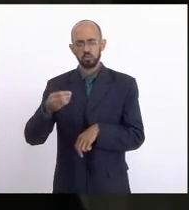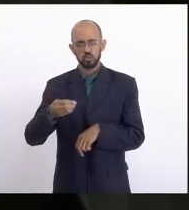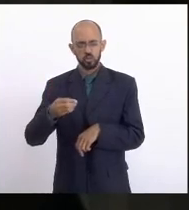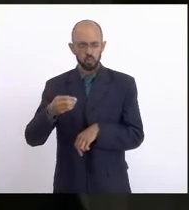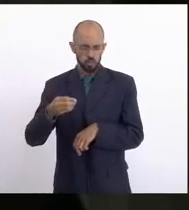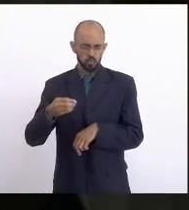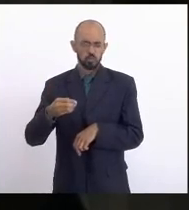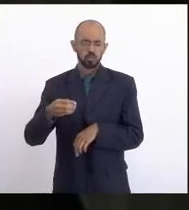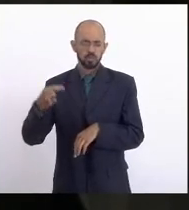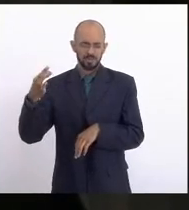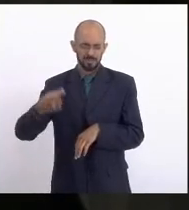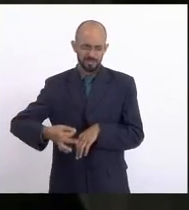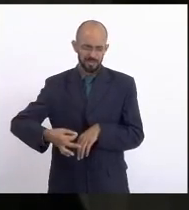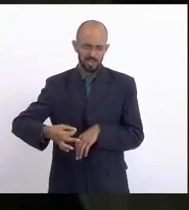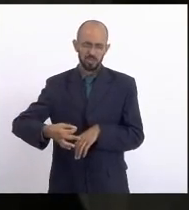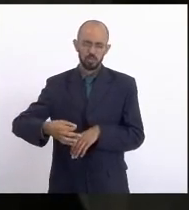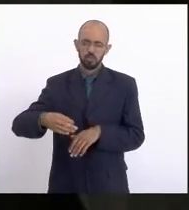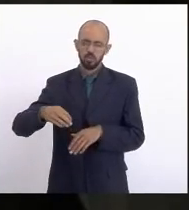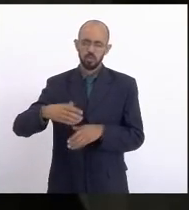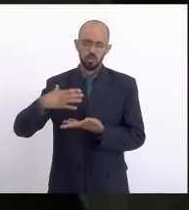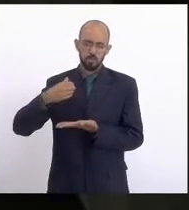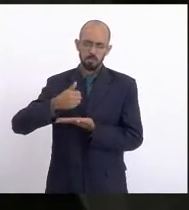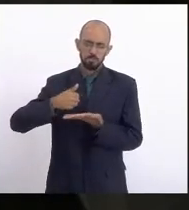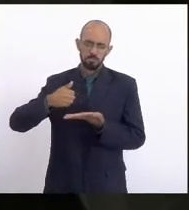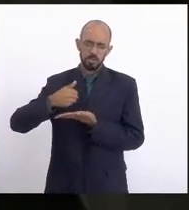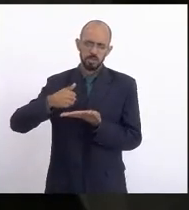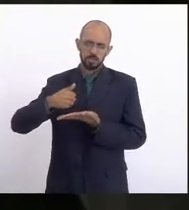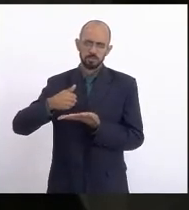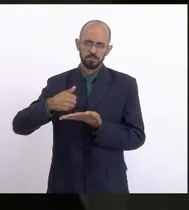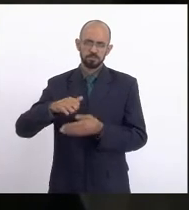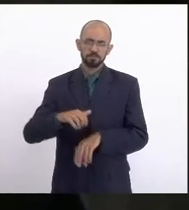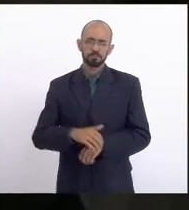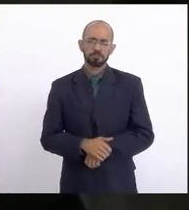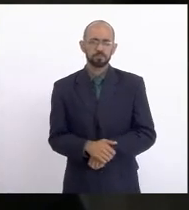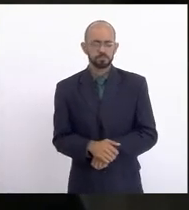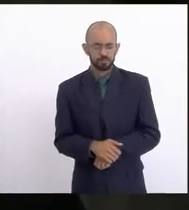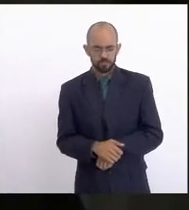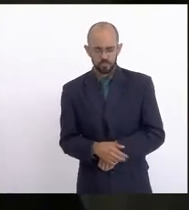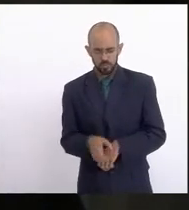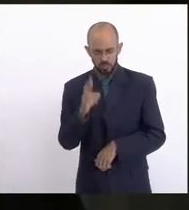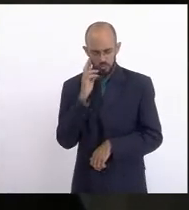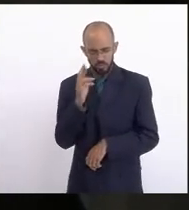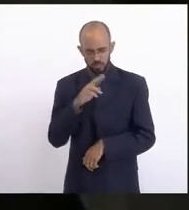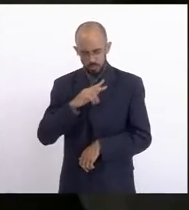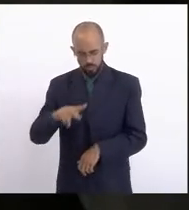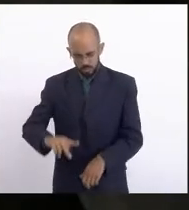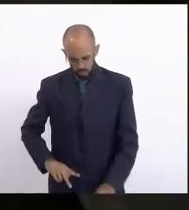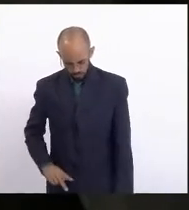devidamente fundamentado. E, senhor presidente,